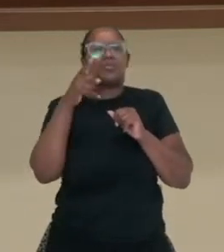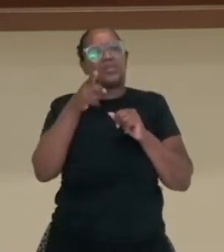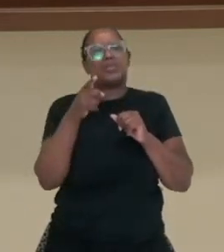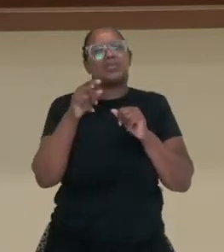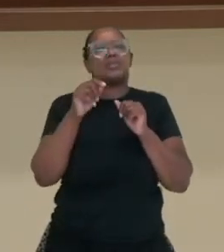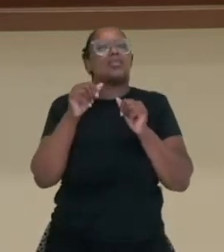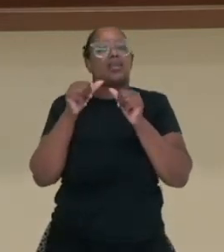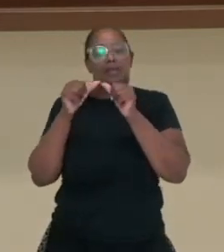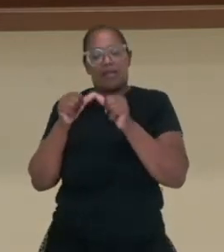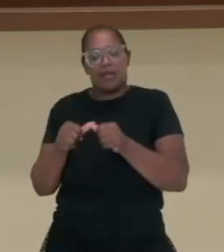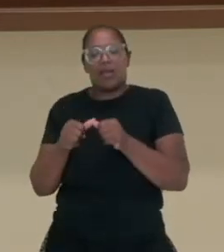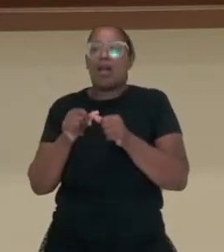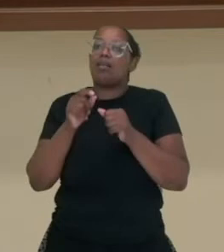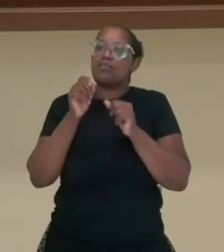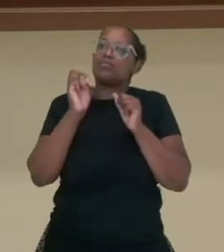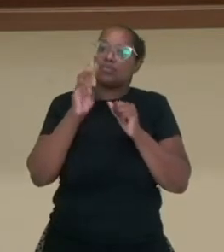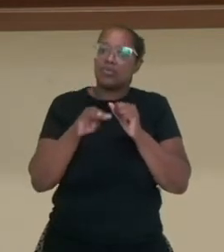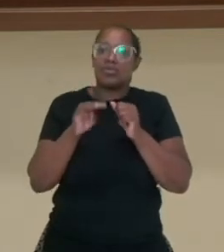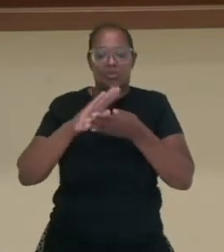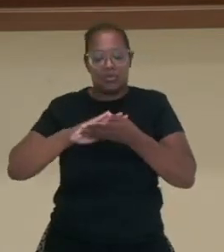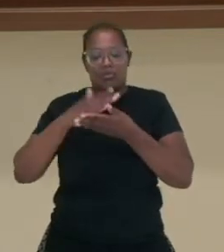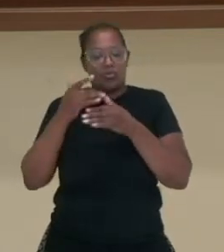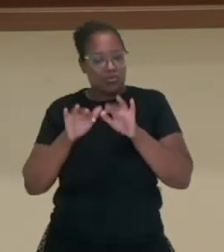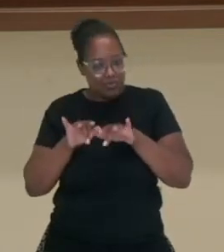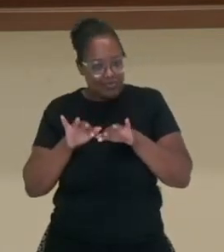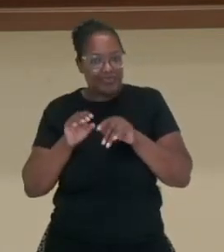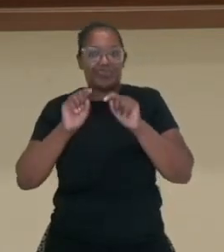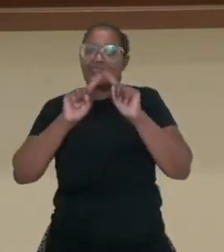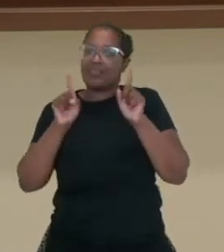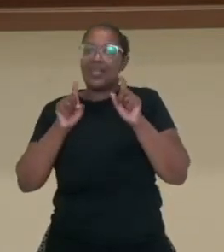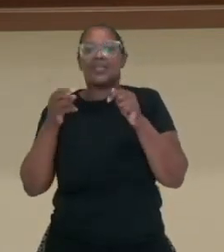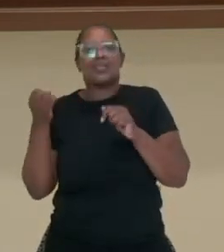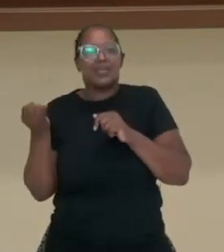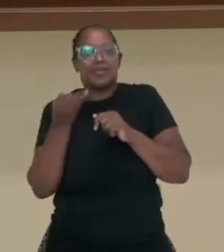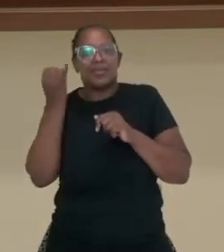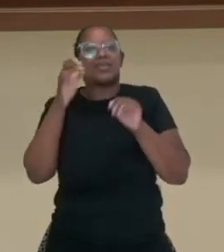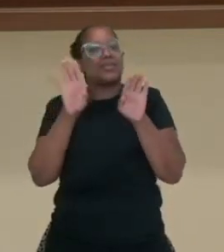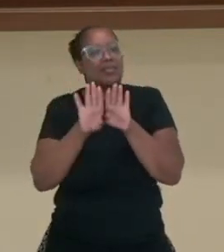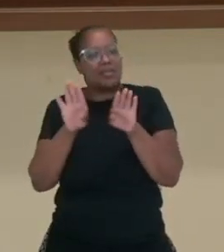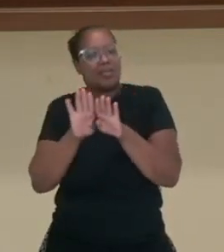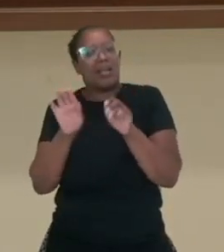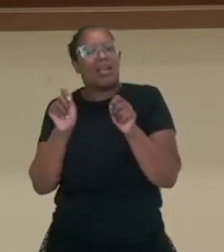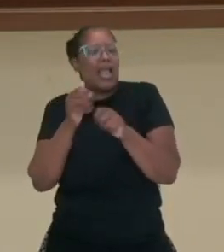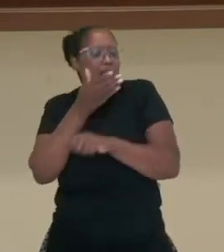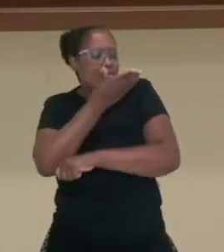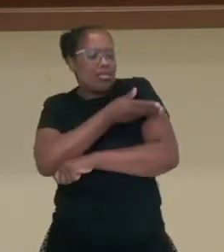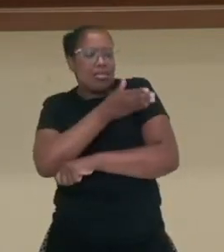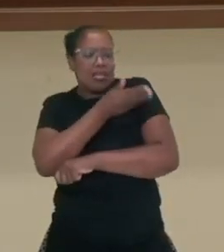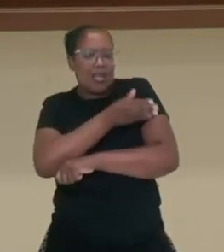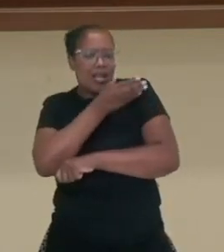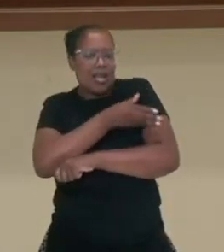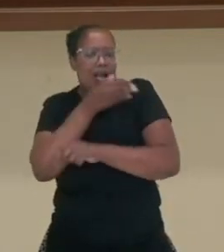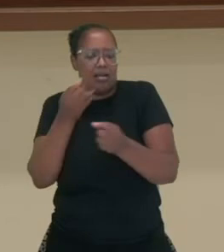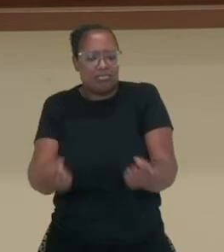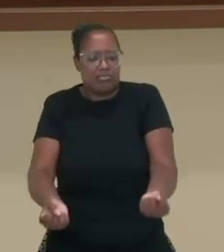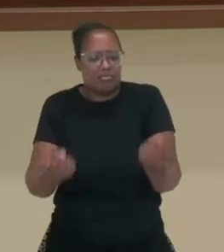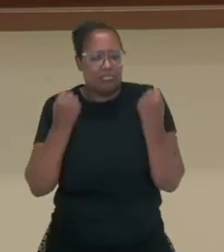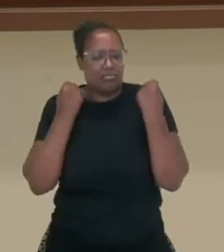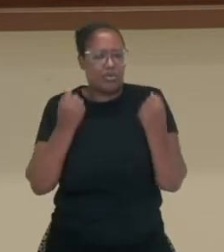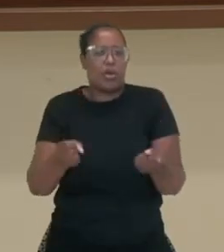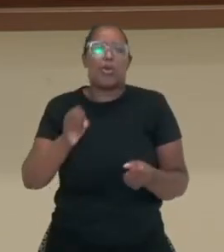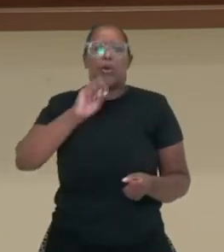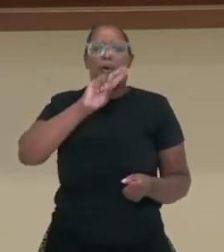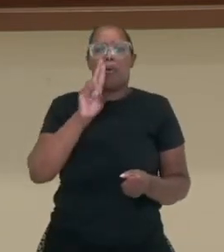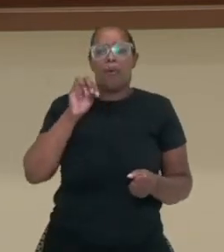um pouquinho mais para a sua atividade física. Não precisa muito. Se você dedicar de 30 a 40